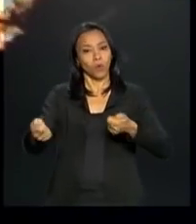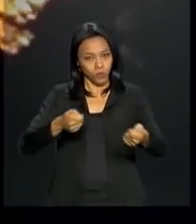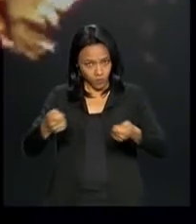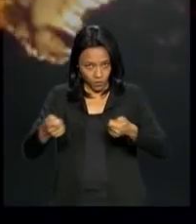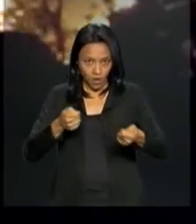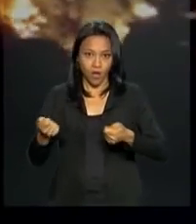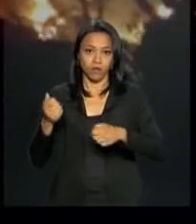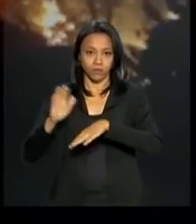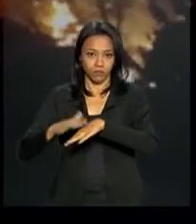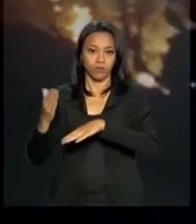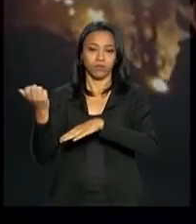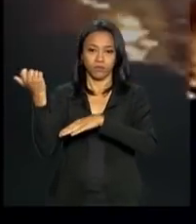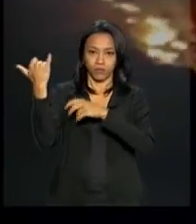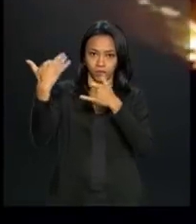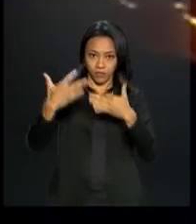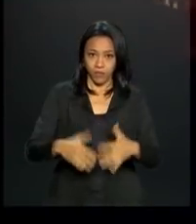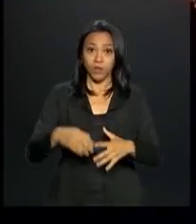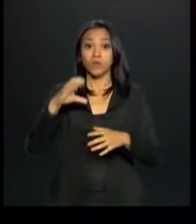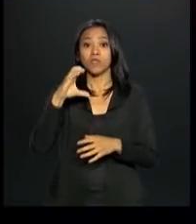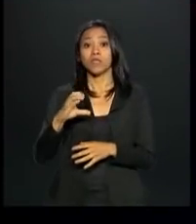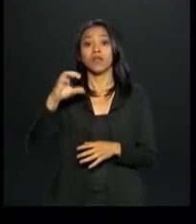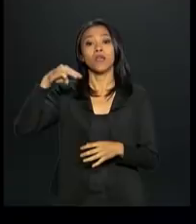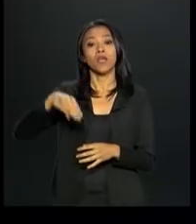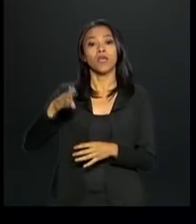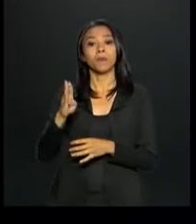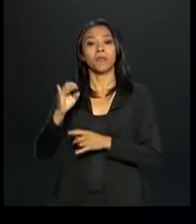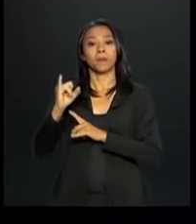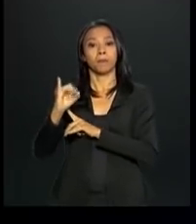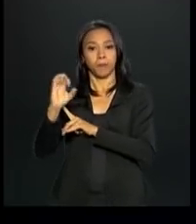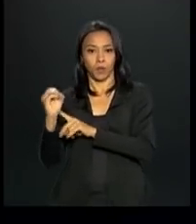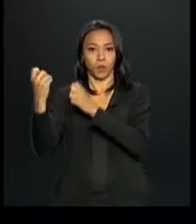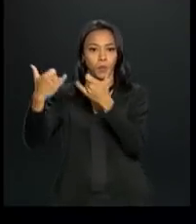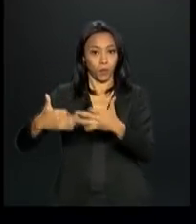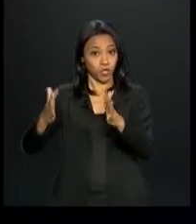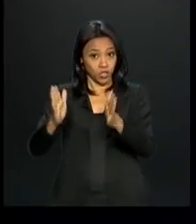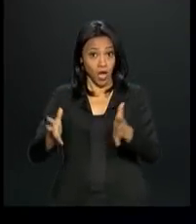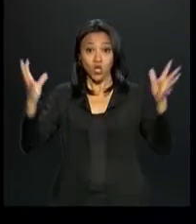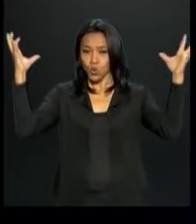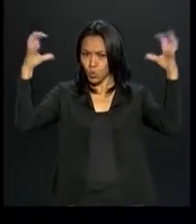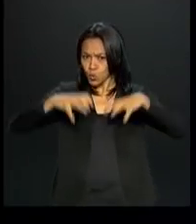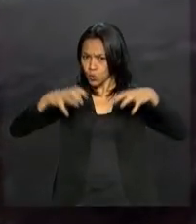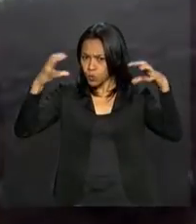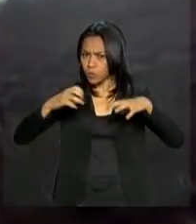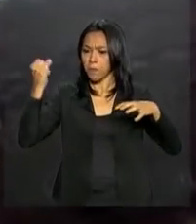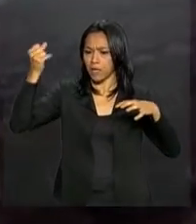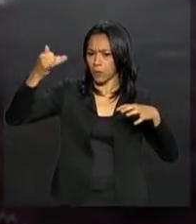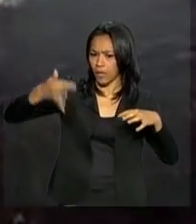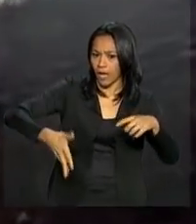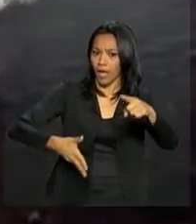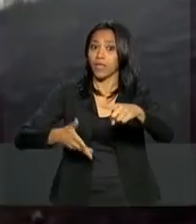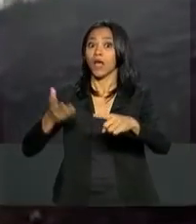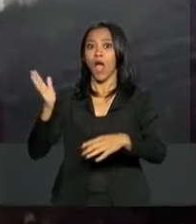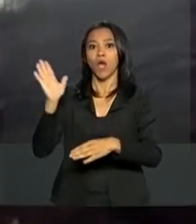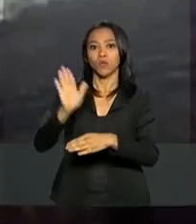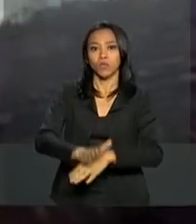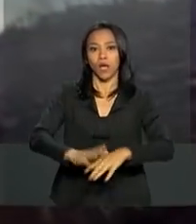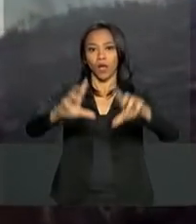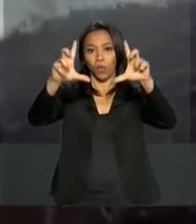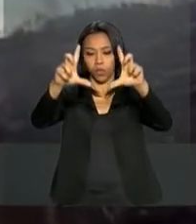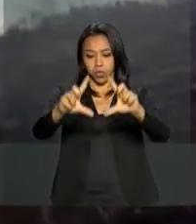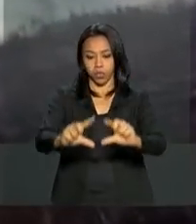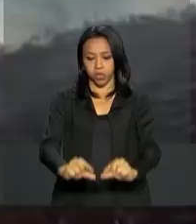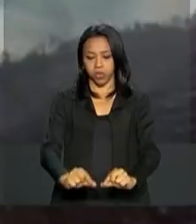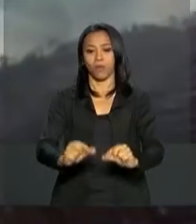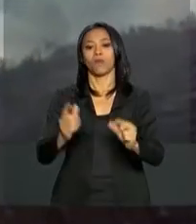da biodiversidade o icm bio as chuvas que caíram na região durante esta madrugada ajudaram a conter o fogo